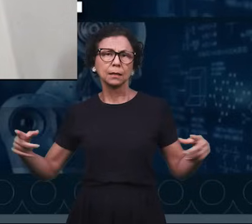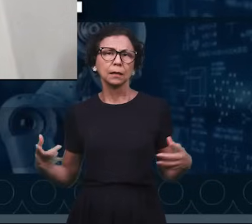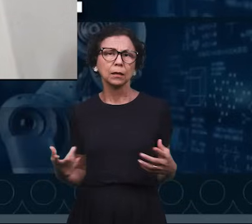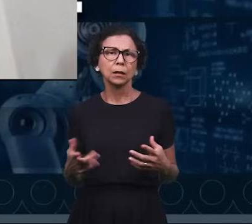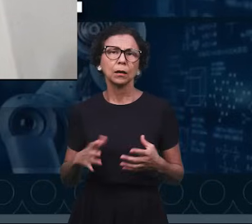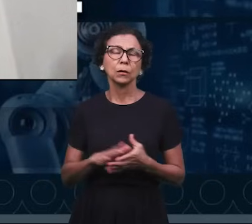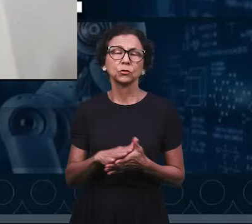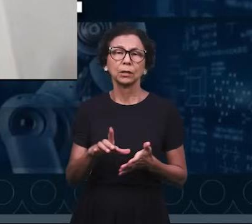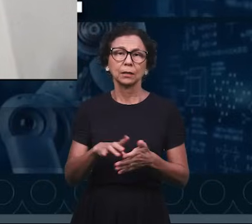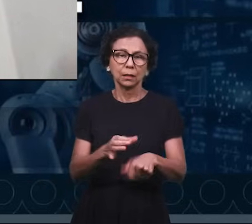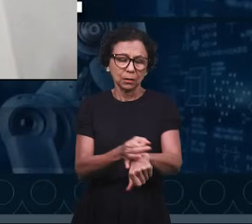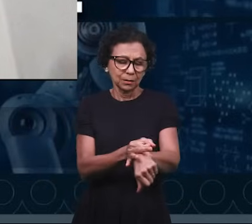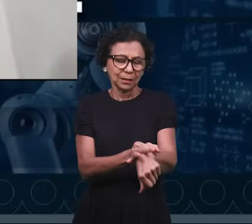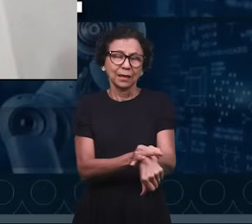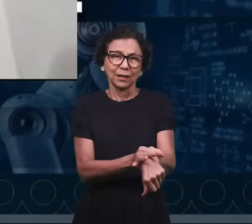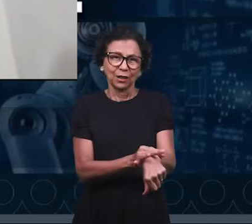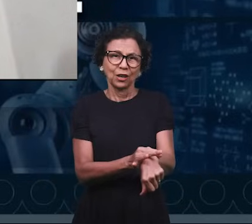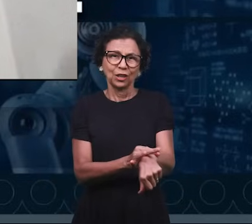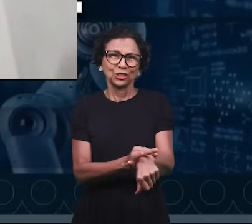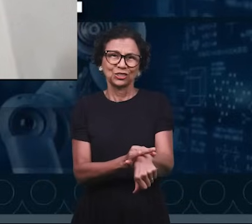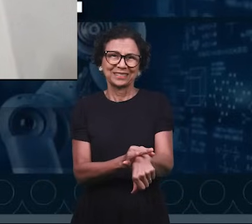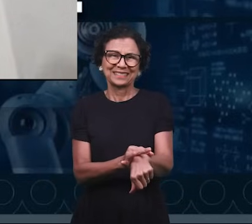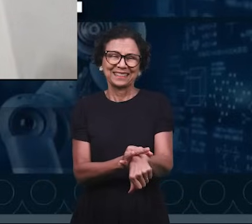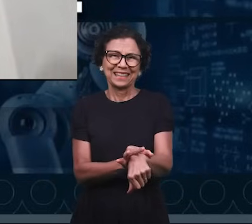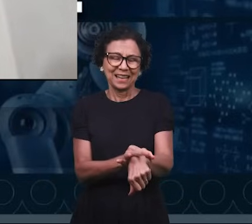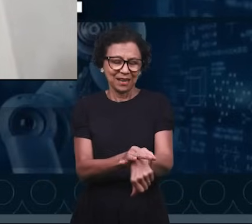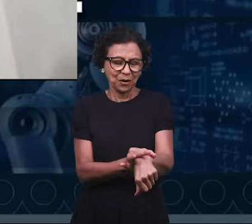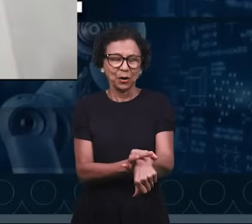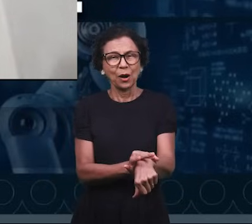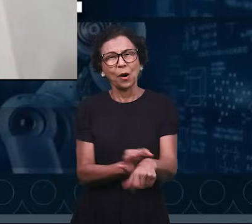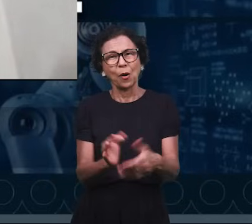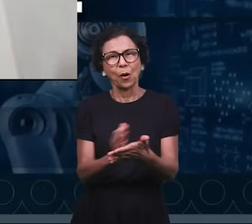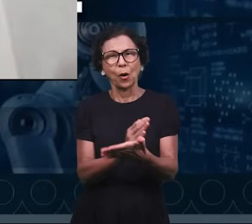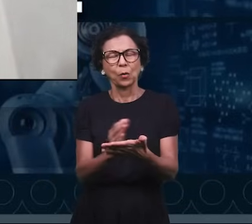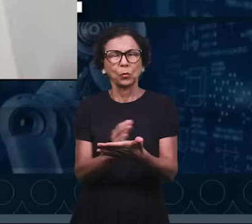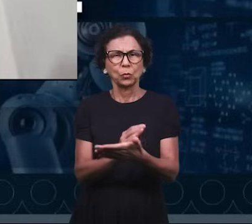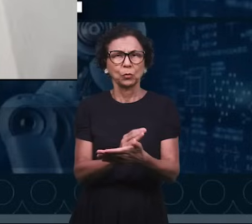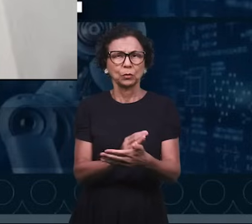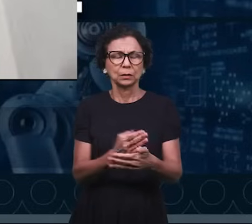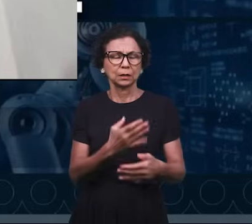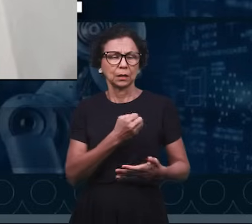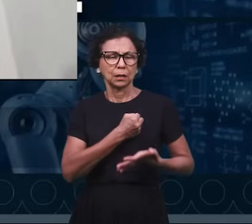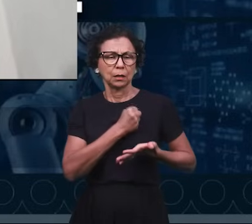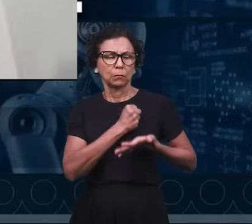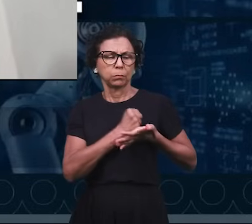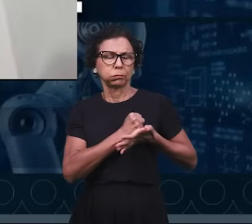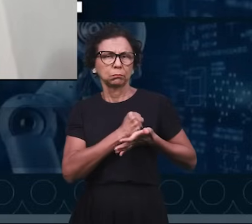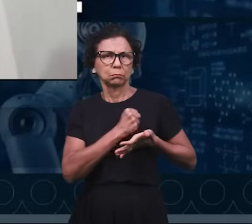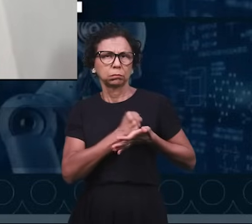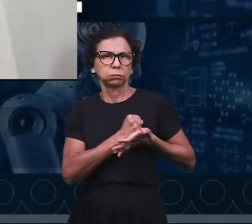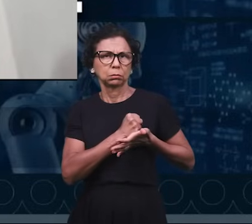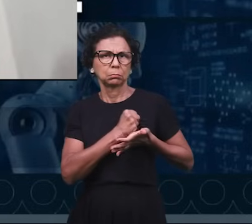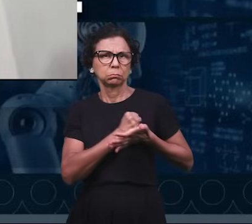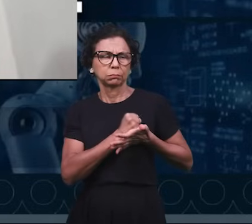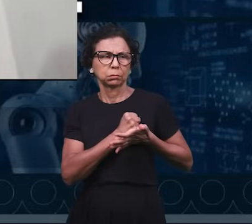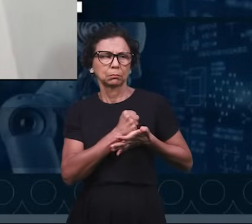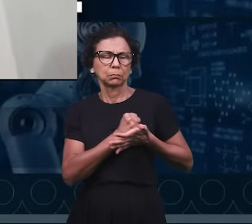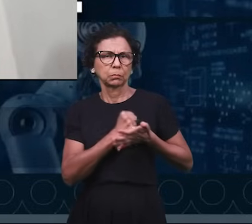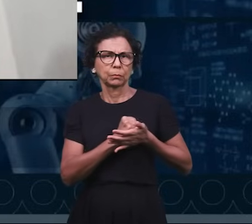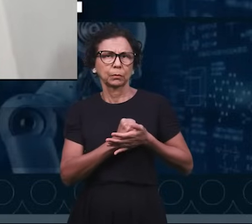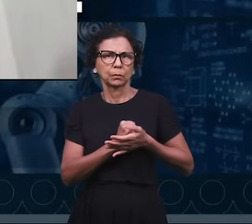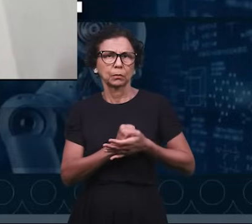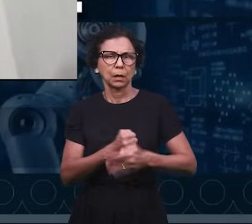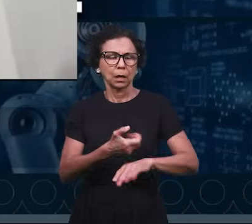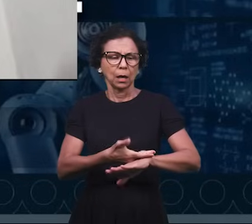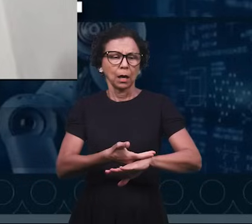né, nós chamamos lá de smartwatches, que eles já observam, né, os nossos batimentos cardíacos, a pressão